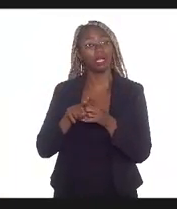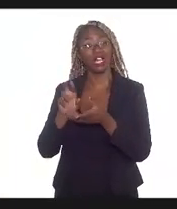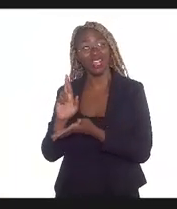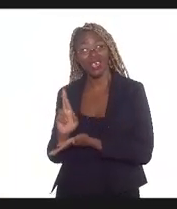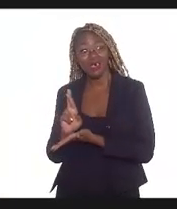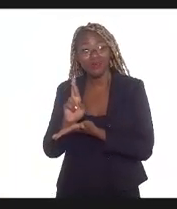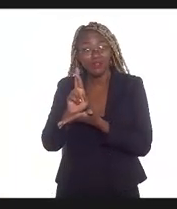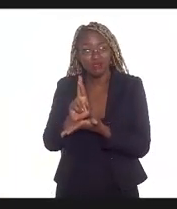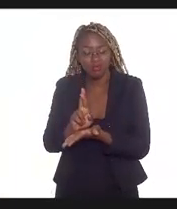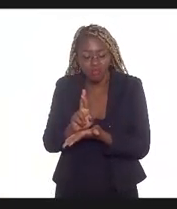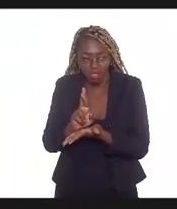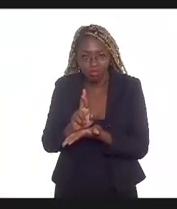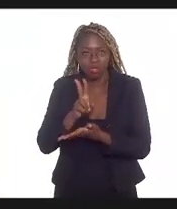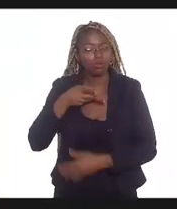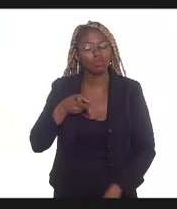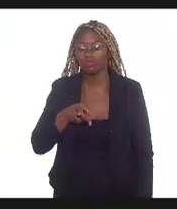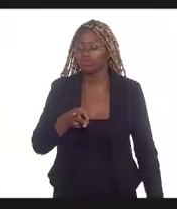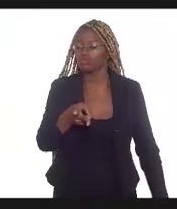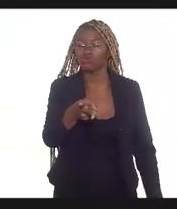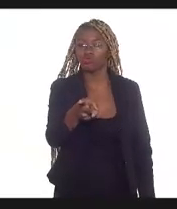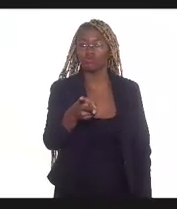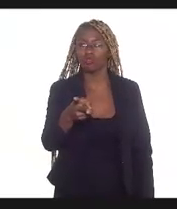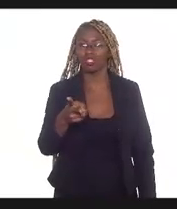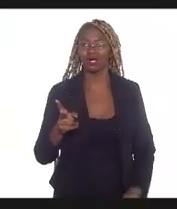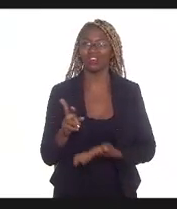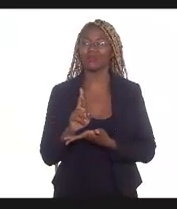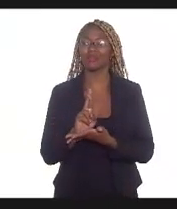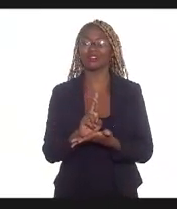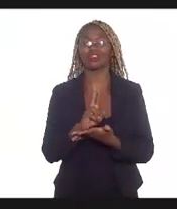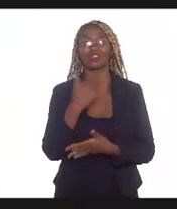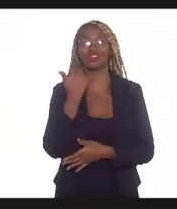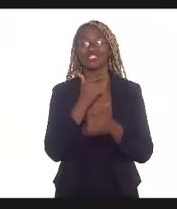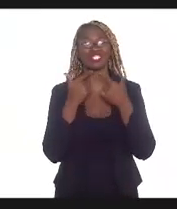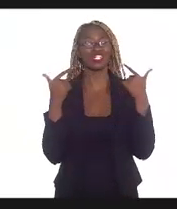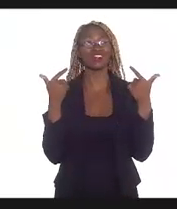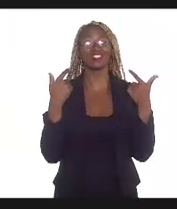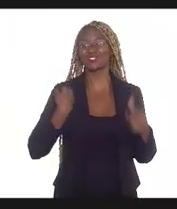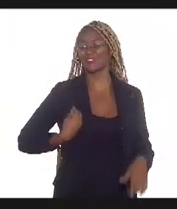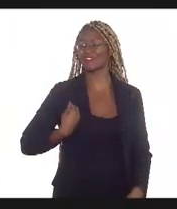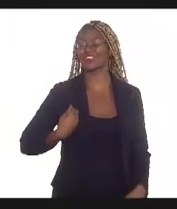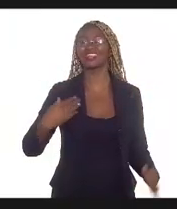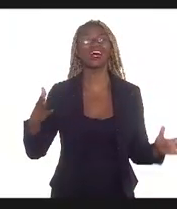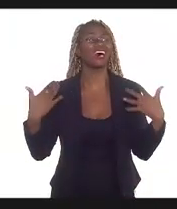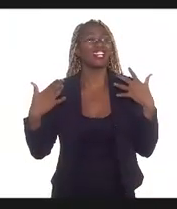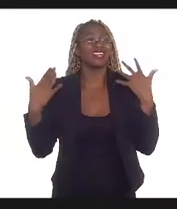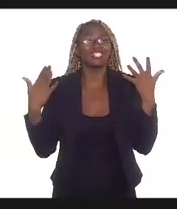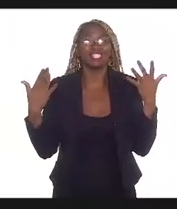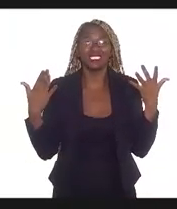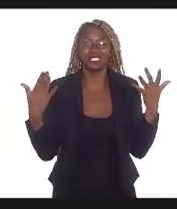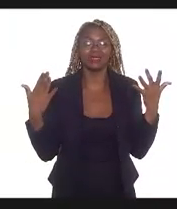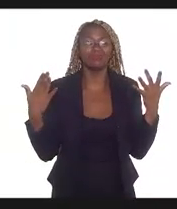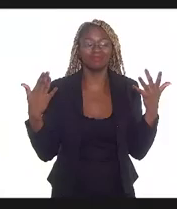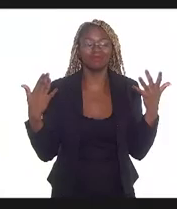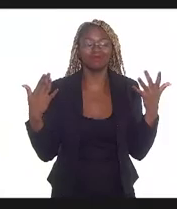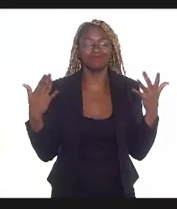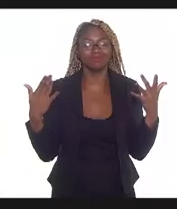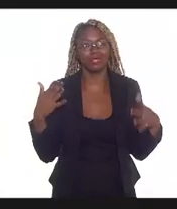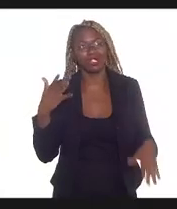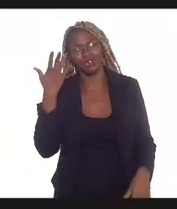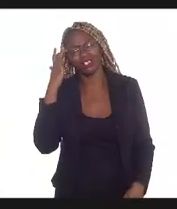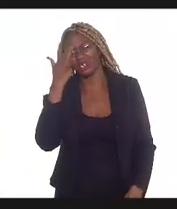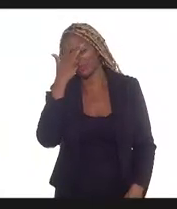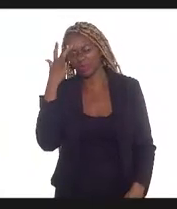representará ainda, porque seu legado continua, um sorrir, a vida, a alegria. E quando, eu acho que o ser humano perde o